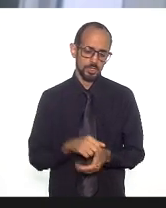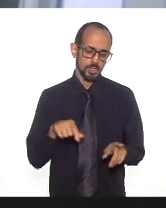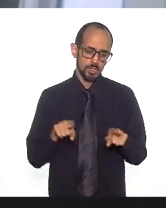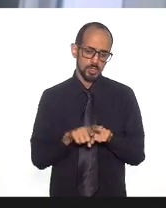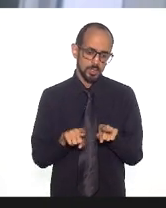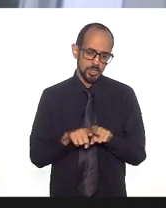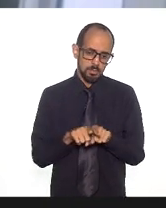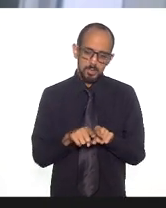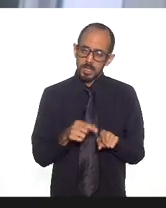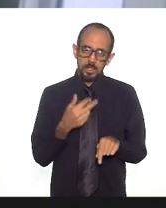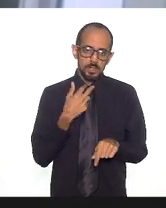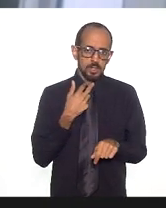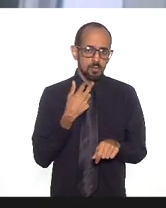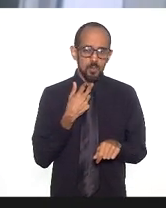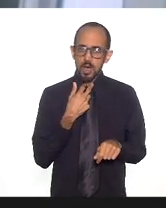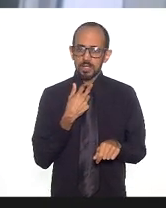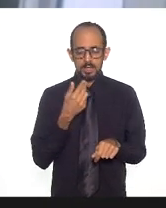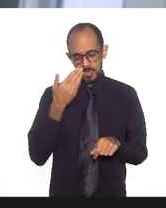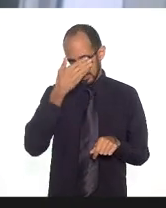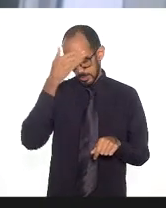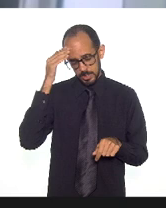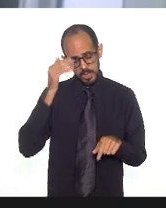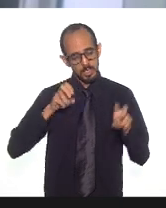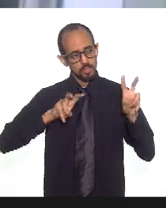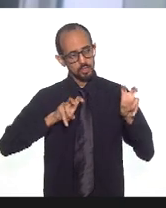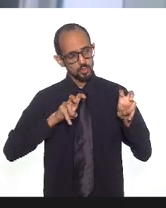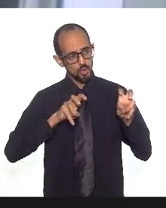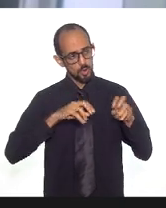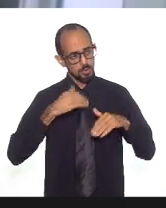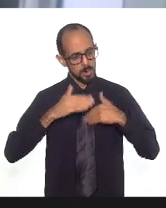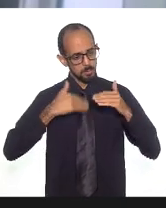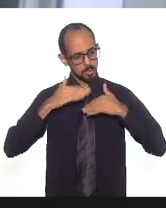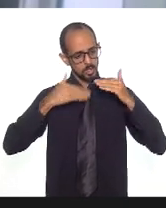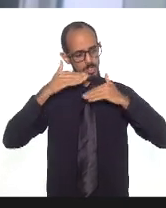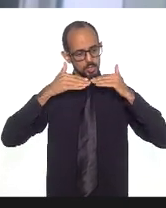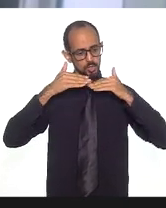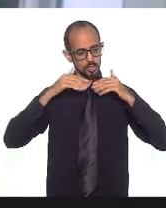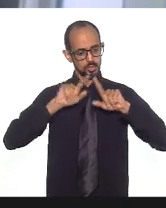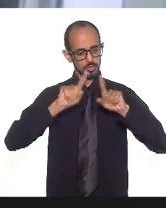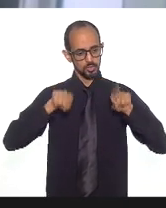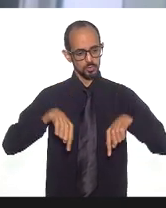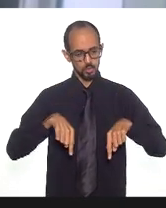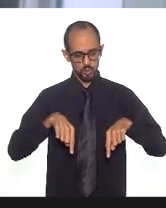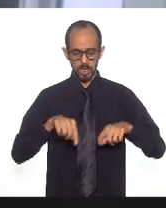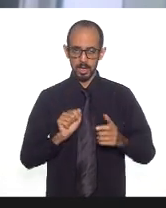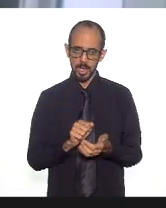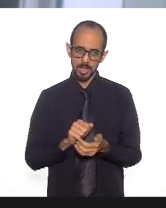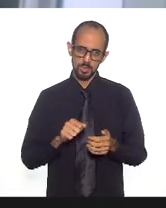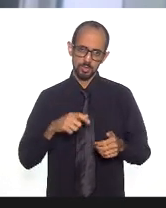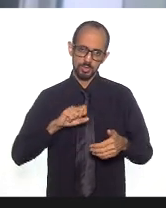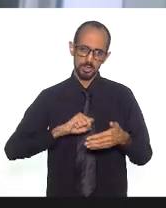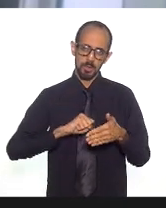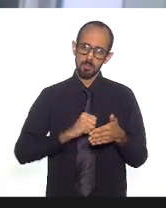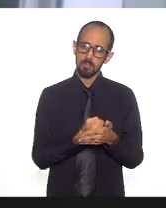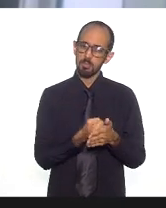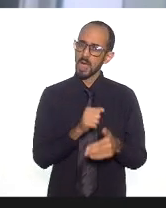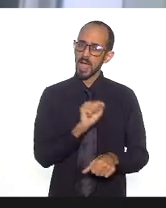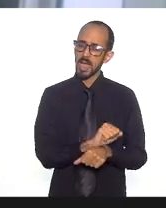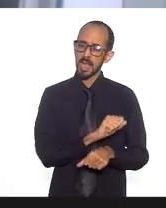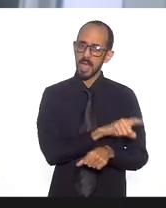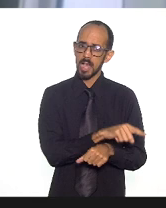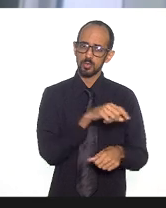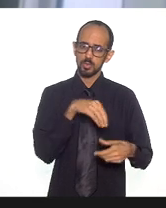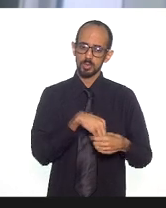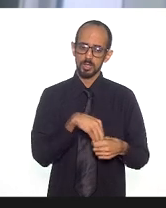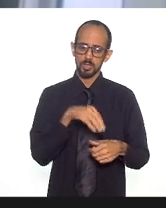deixar de mencionar, por gentileza, as questões relacionadas a progressões e promoções de servidores que estão travados na Fundação há muito tempo, bem